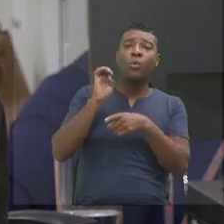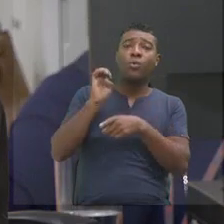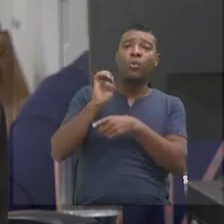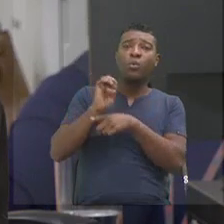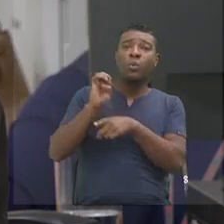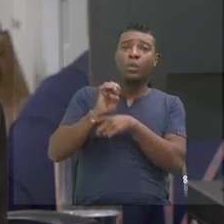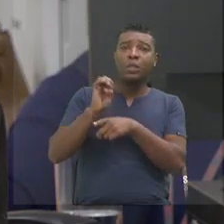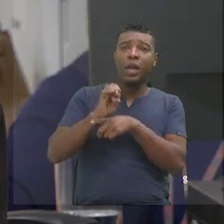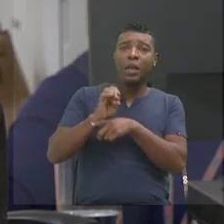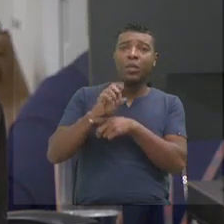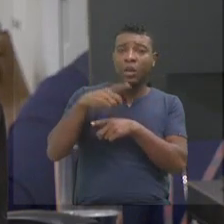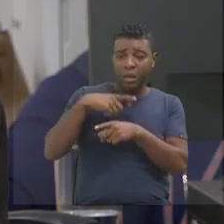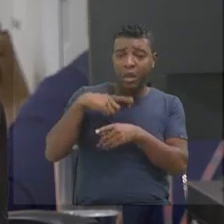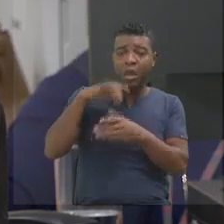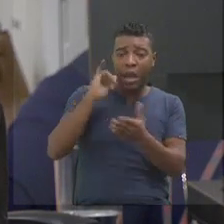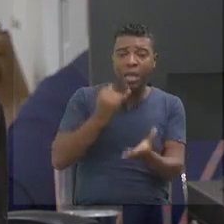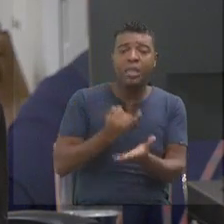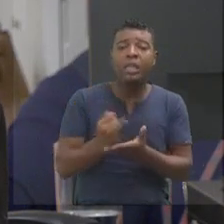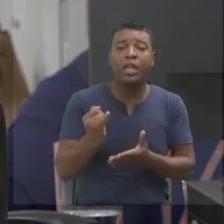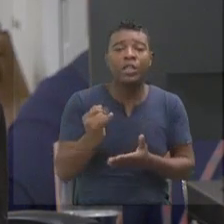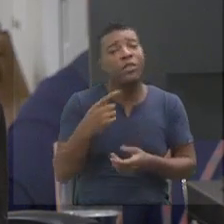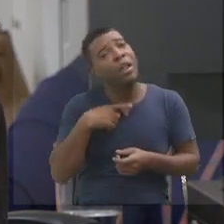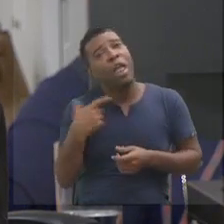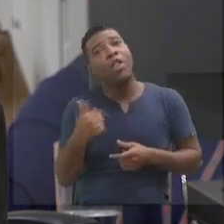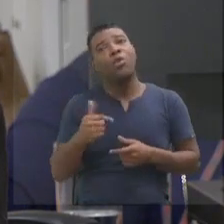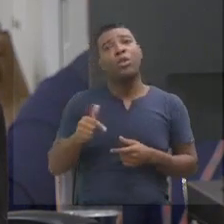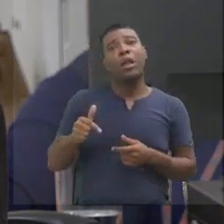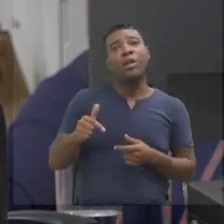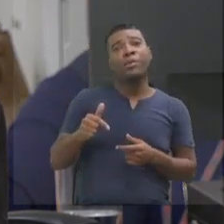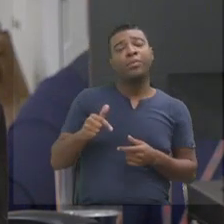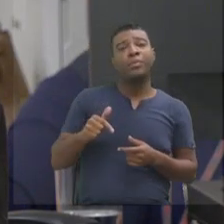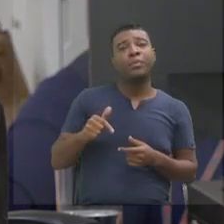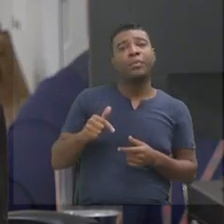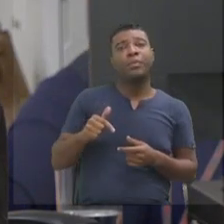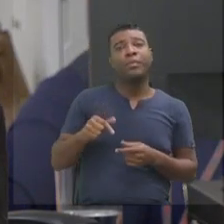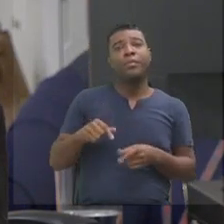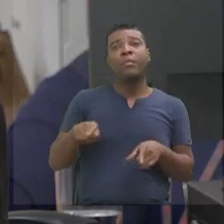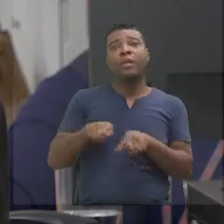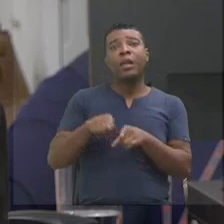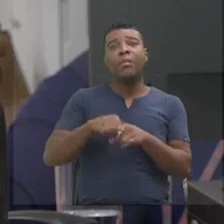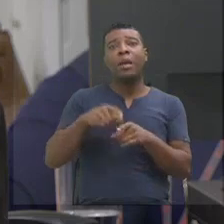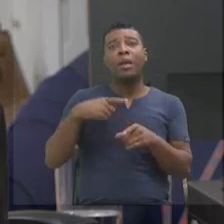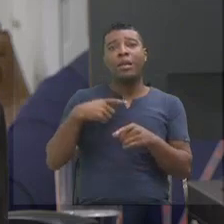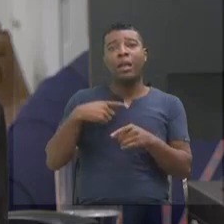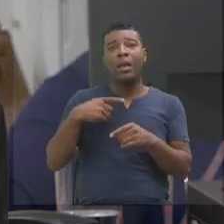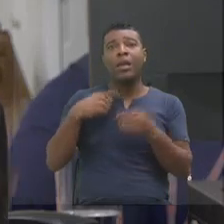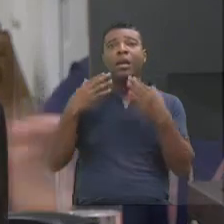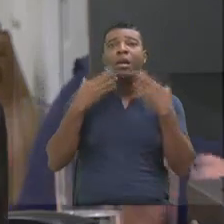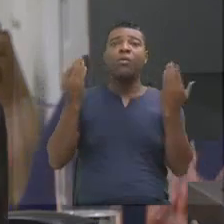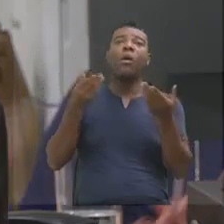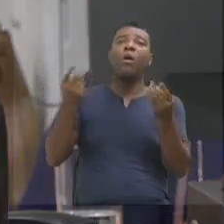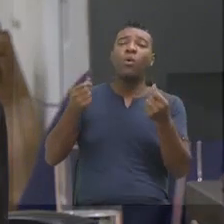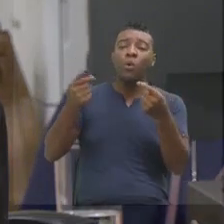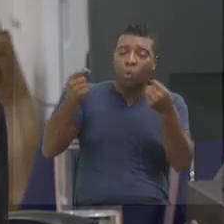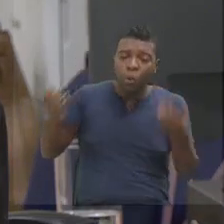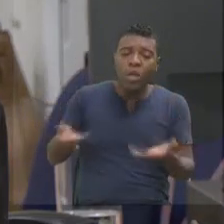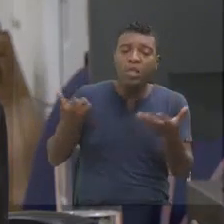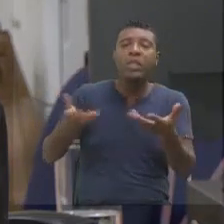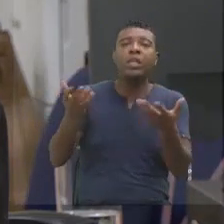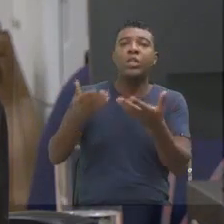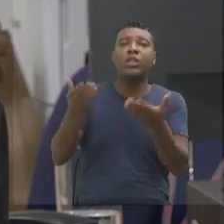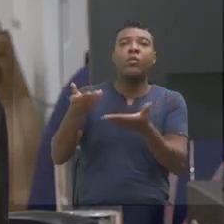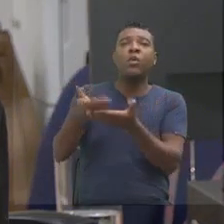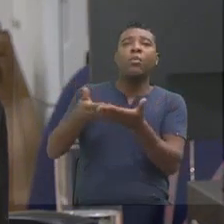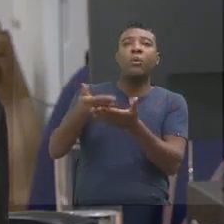tem essa iniciativa né a previsão de construção dos Pais oncológica de unidade de prevenção quais os incentivo que está tem dado para o tratamento